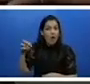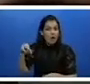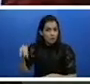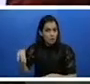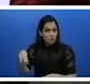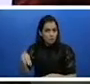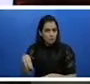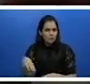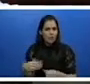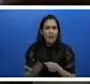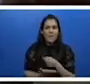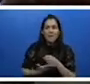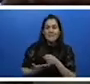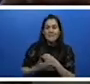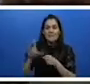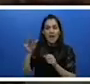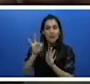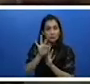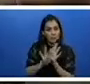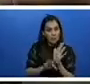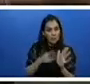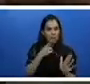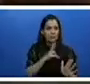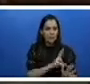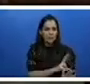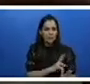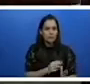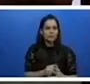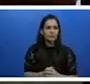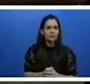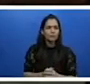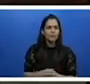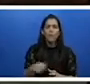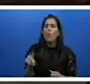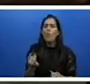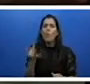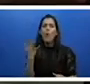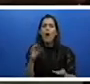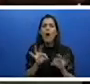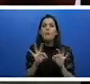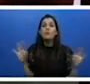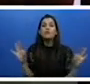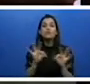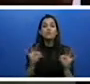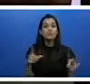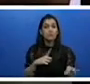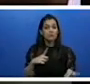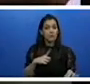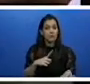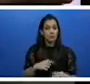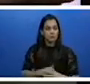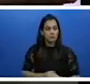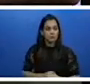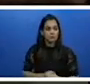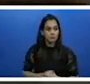Baseado nesse textinho, nós vamos responder as questões. Quais as medidas que aparecem aqui? Medidas de